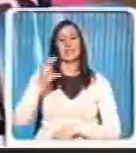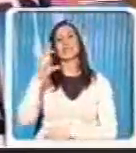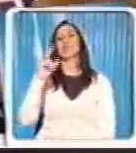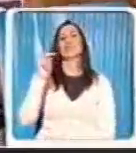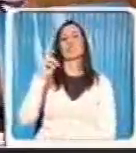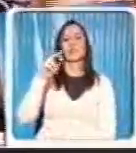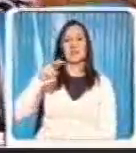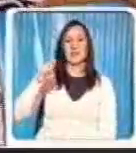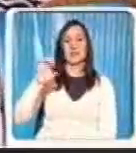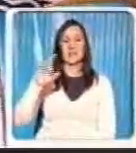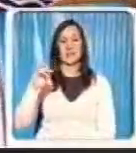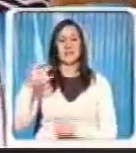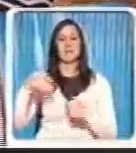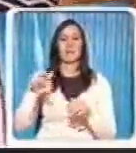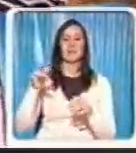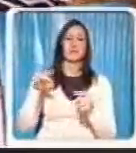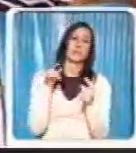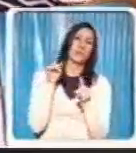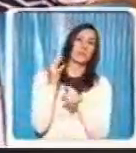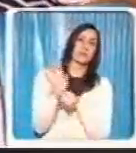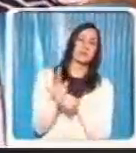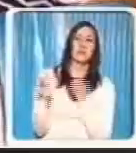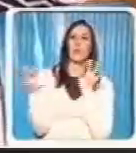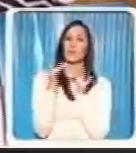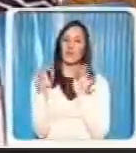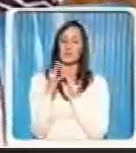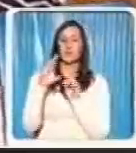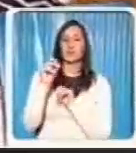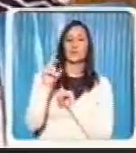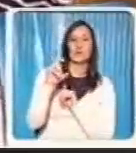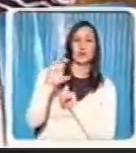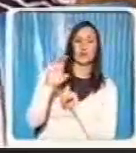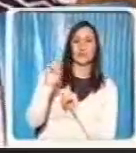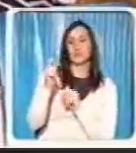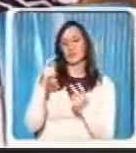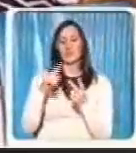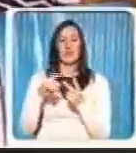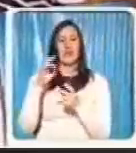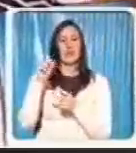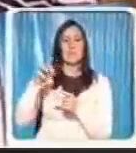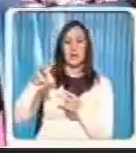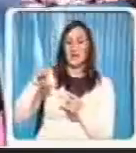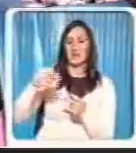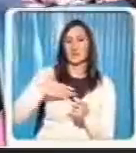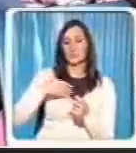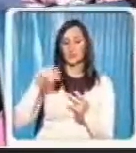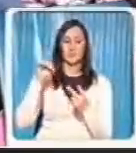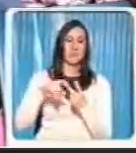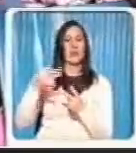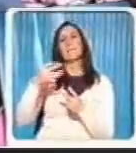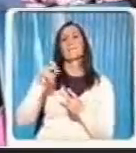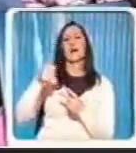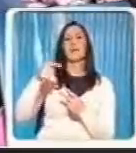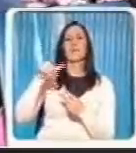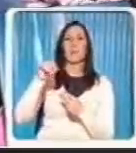região Saloia, mas que acaba por privar com Jorge Amado, aliás, de quem é depois comadre, com Marlene Dietrich, com Pablo Picasso, com Salvador Dalí.